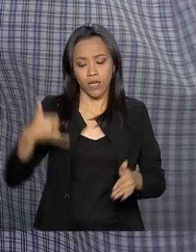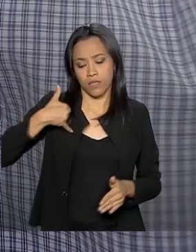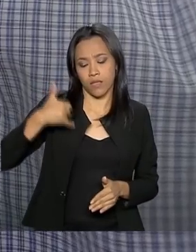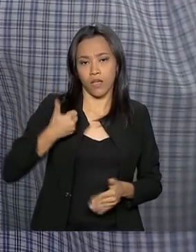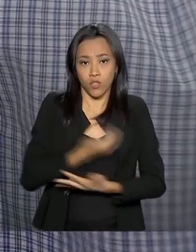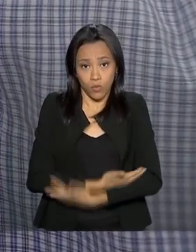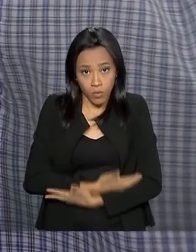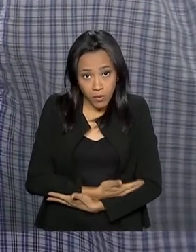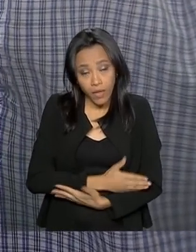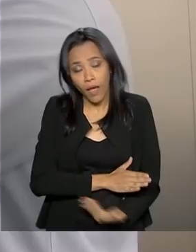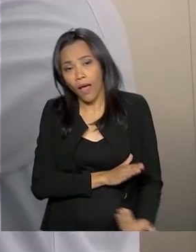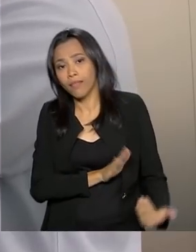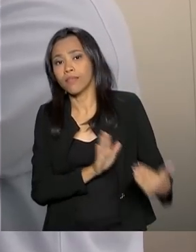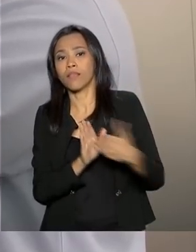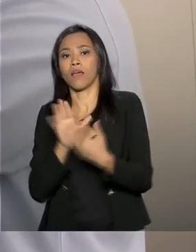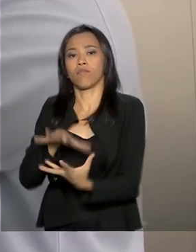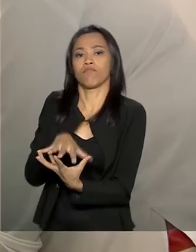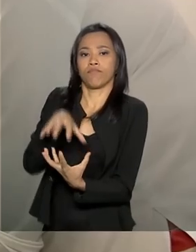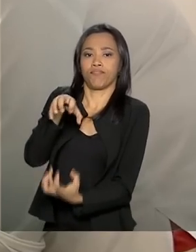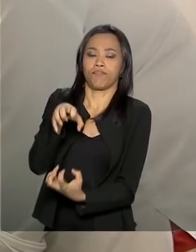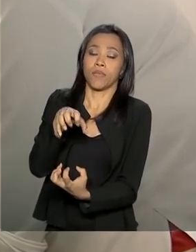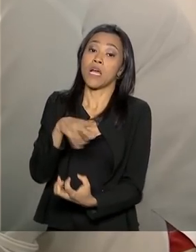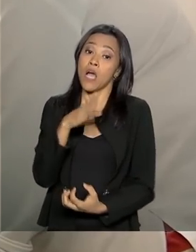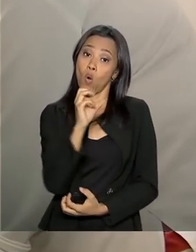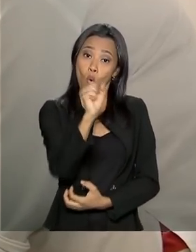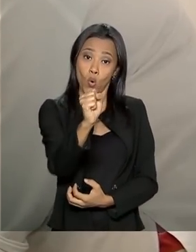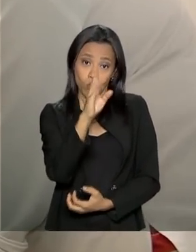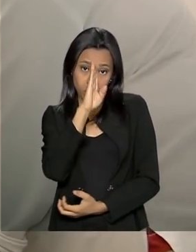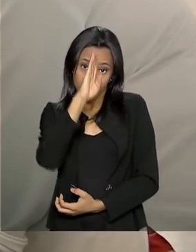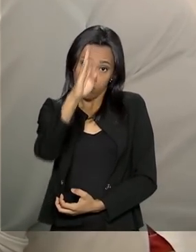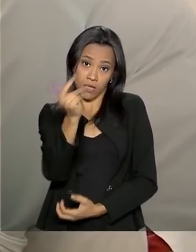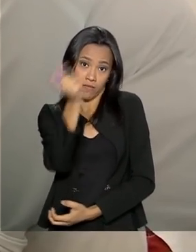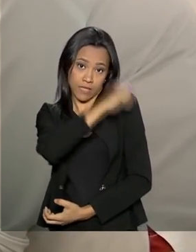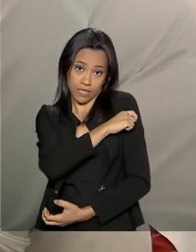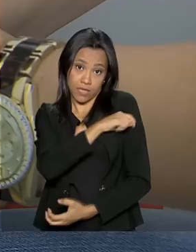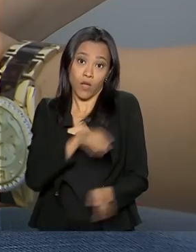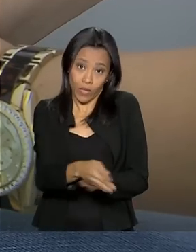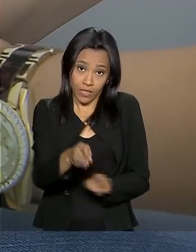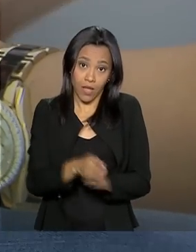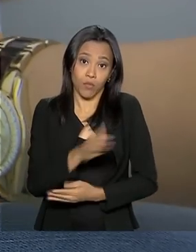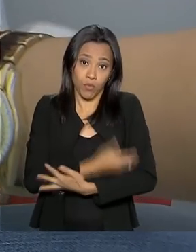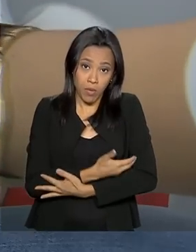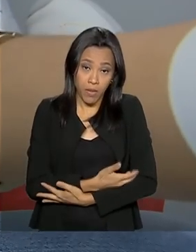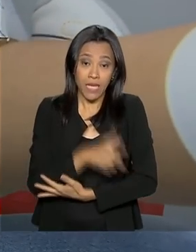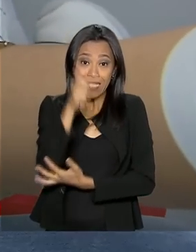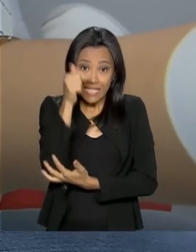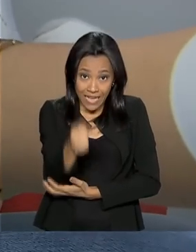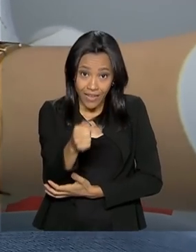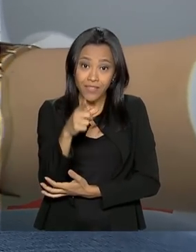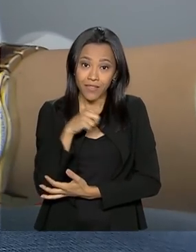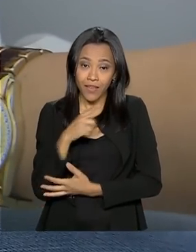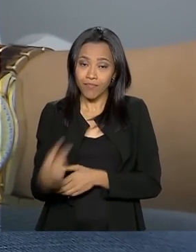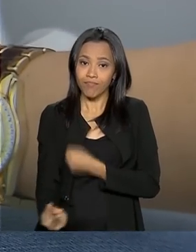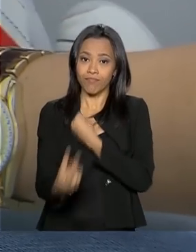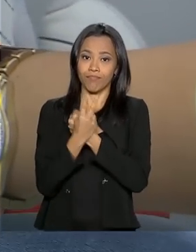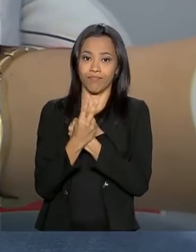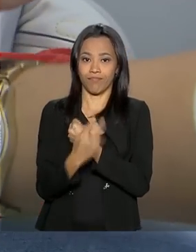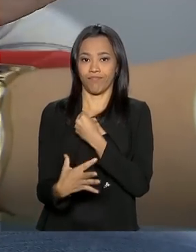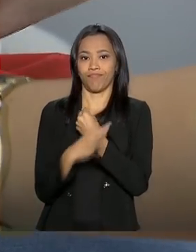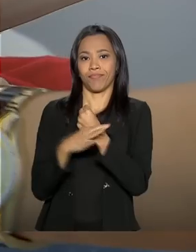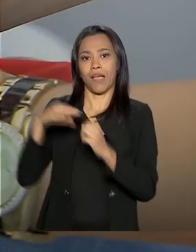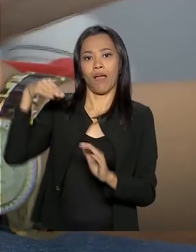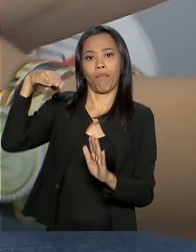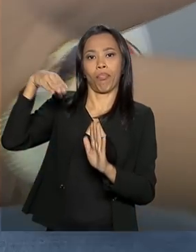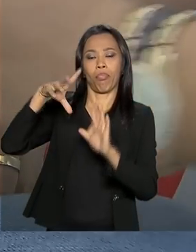-nascido ao idoso. Das oito vacinas principais indicadas a bebês, sete têm índice de imunização abaixo da meta do